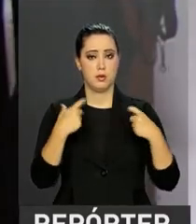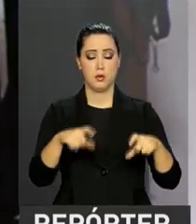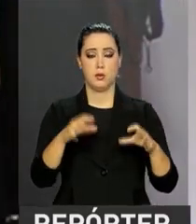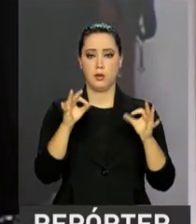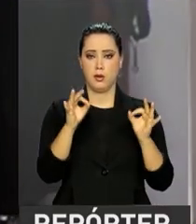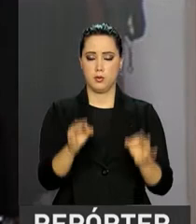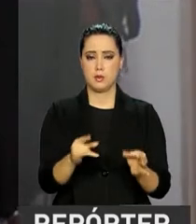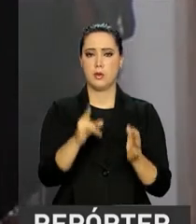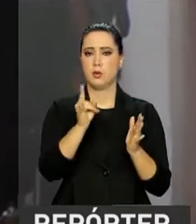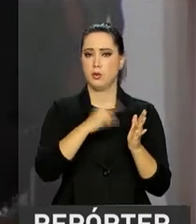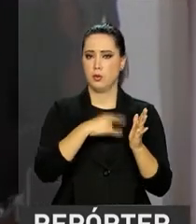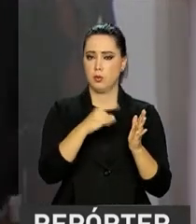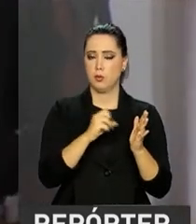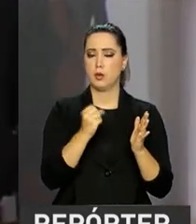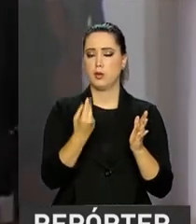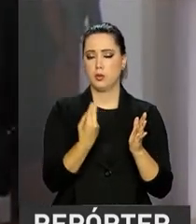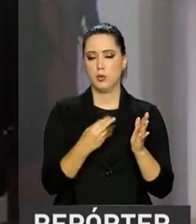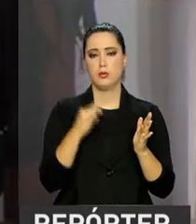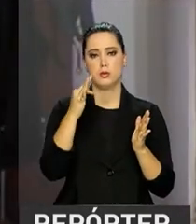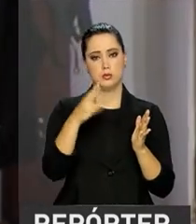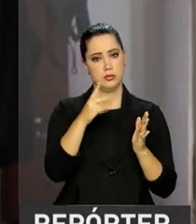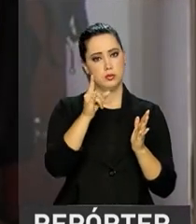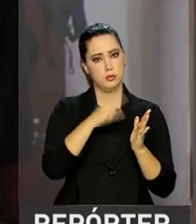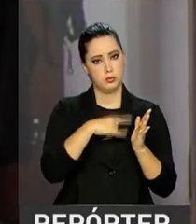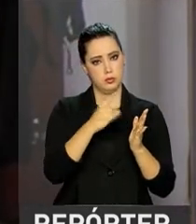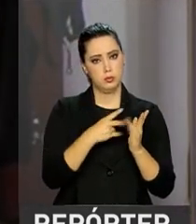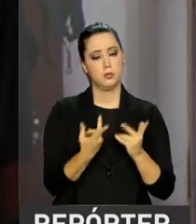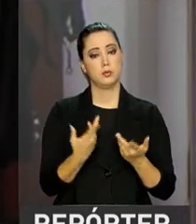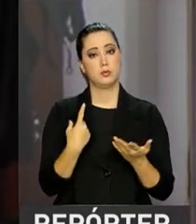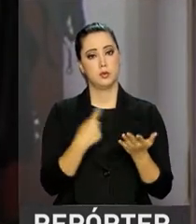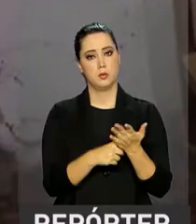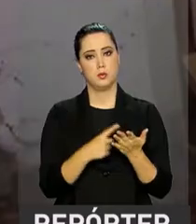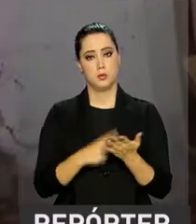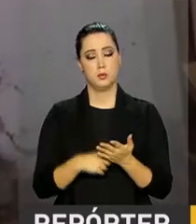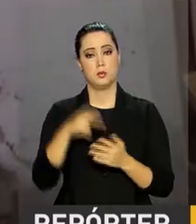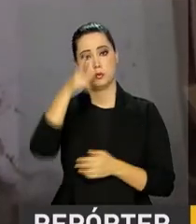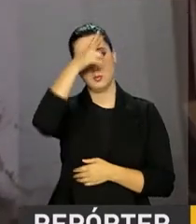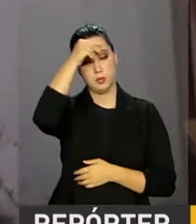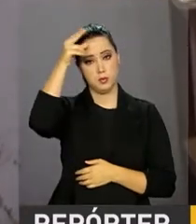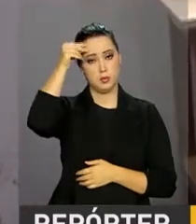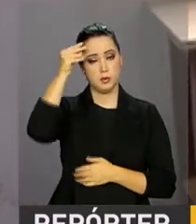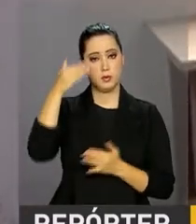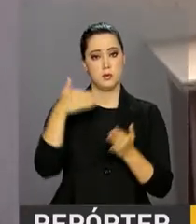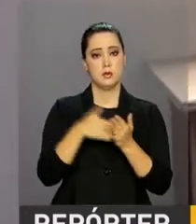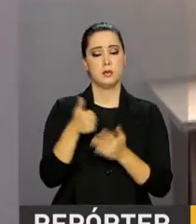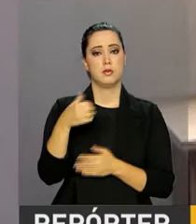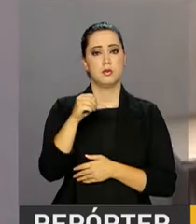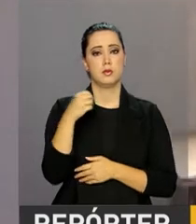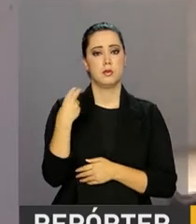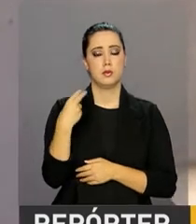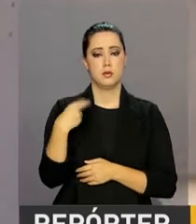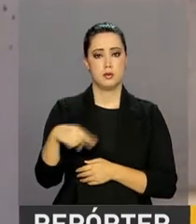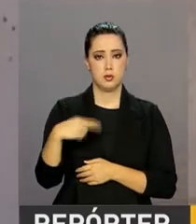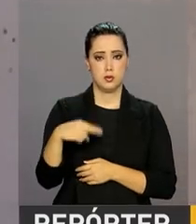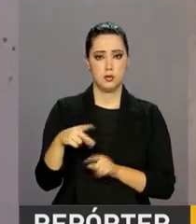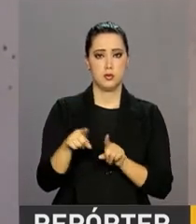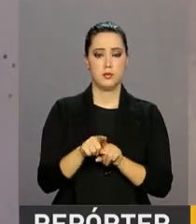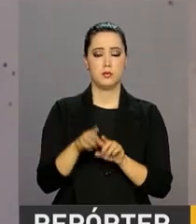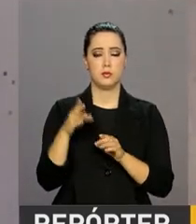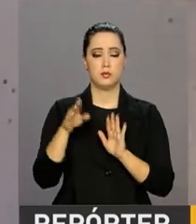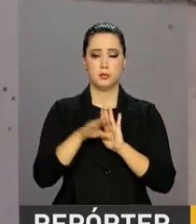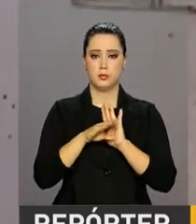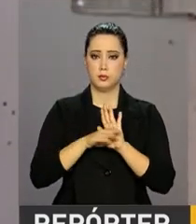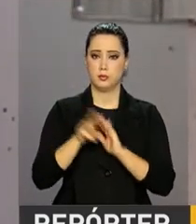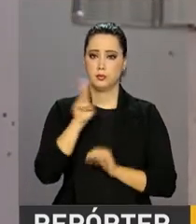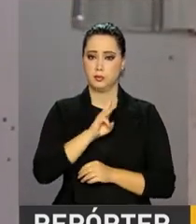o que possa ser regularizada a adesão das prefeituras deve ser feita até o dia 19 de novembro na página